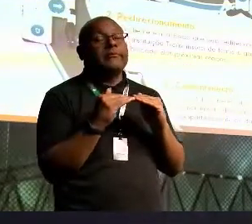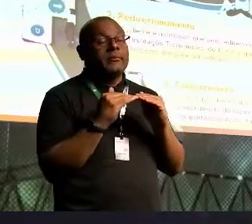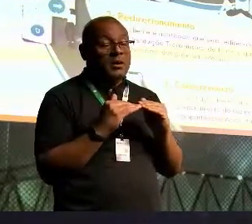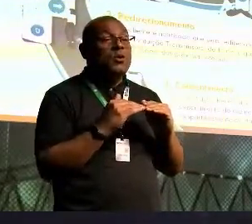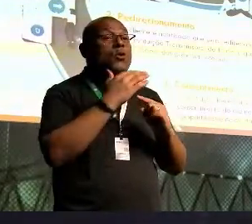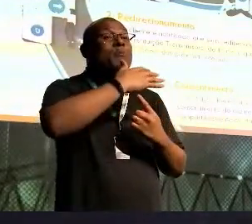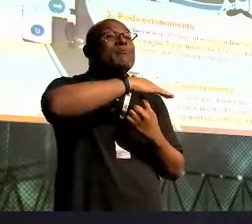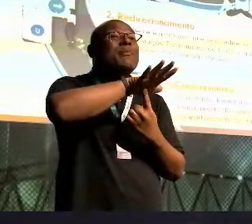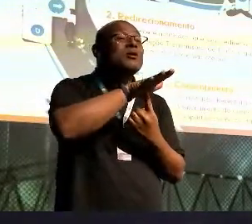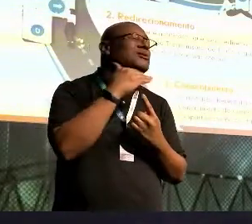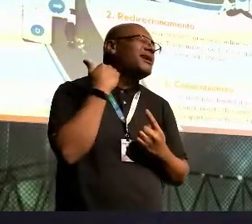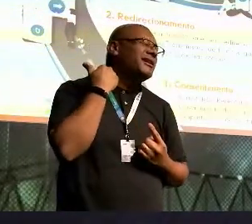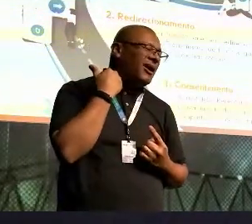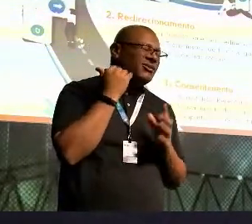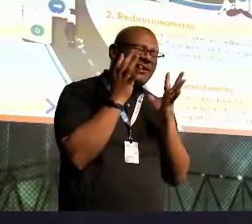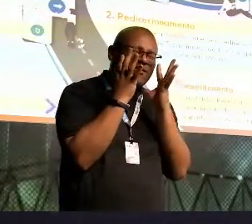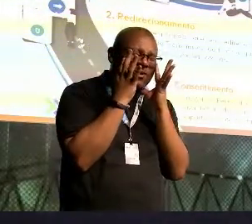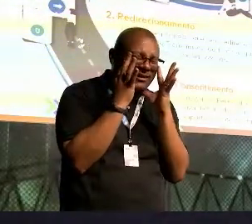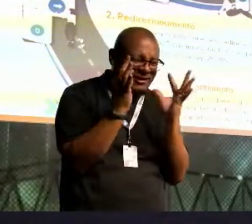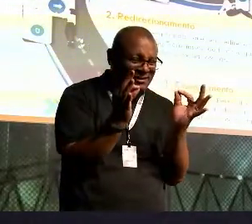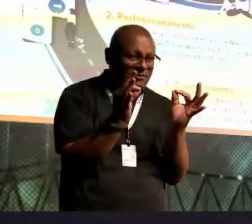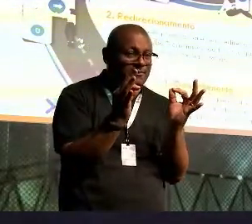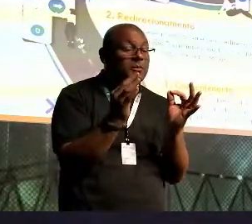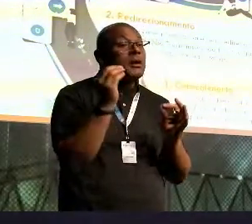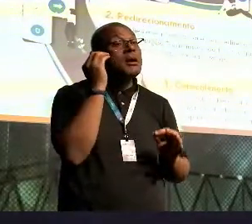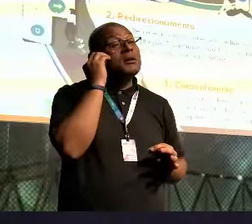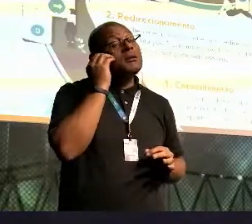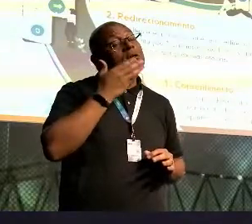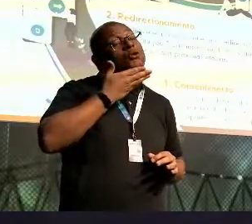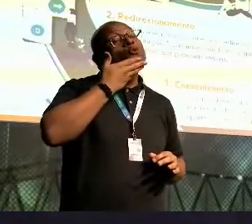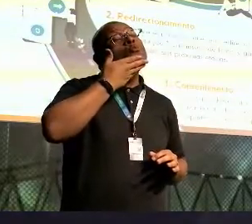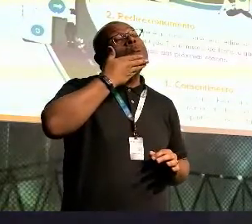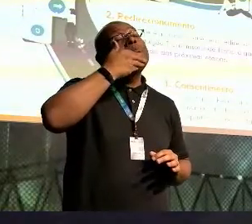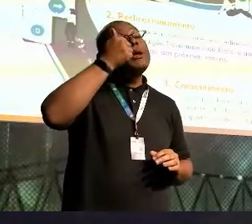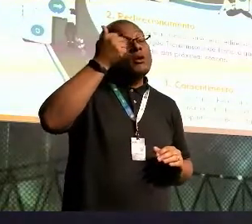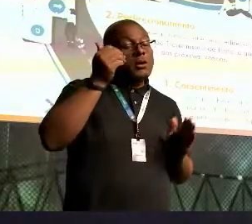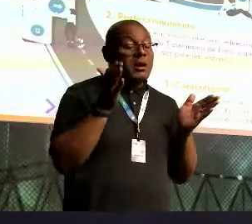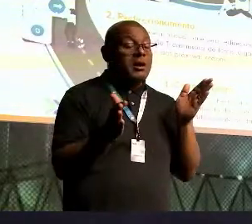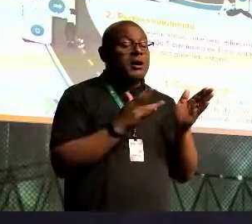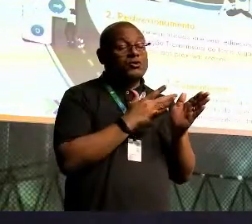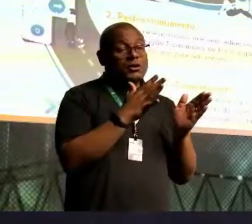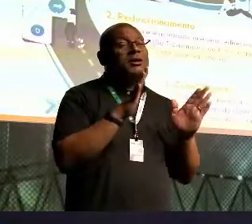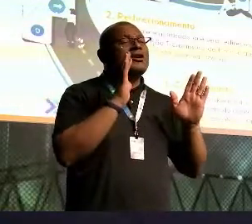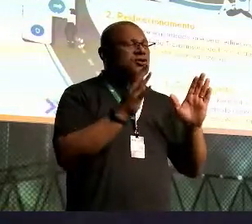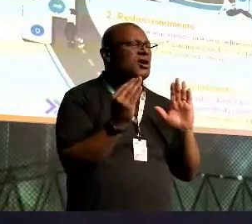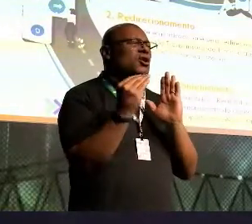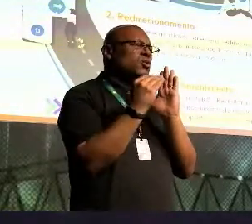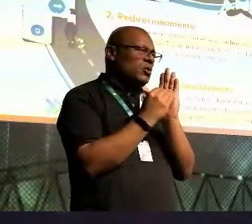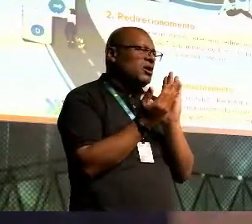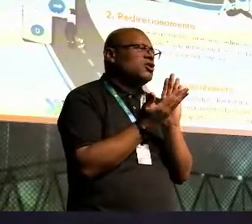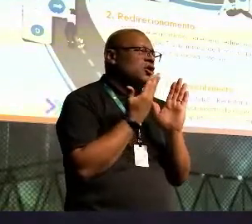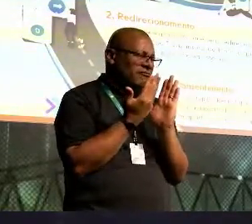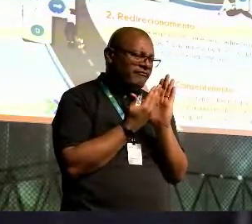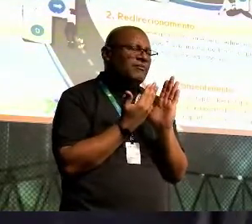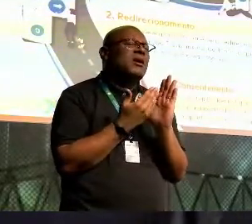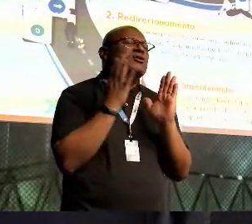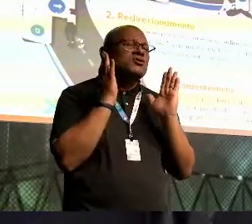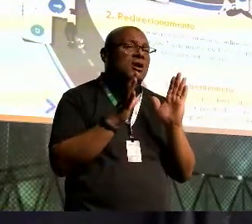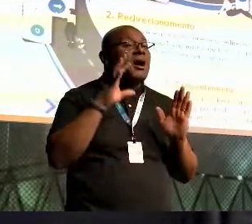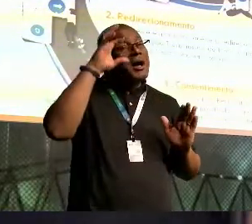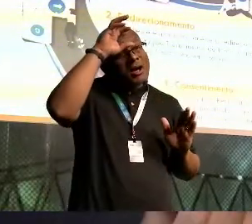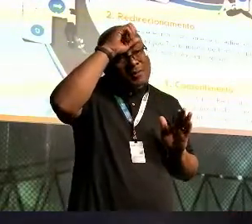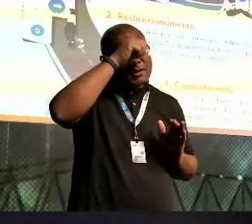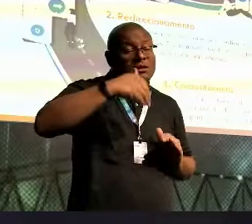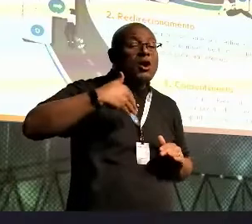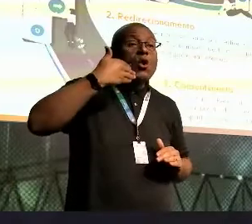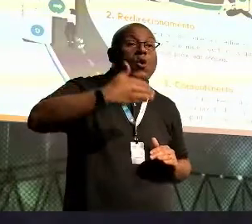nesse ponto, está batendo nas instituições financeiras e tentando melhorar essa jornada. A gente mesmo, no guia, já aplicou melhorias. Estamos todos aprendendo.